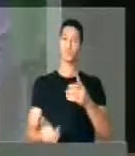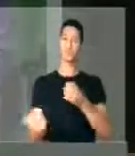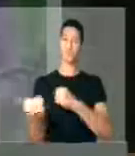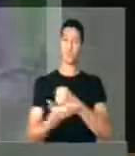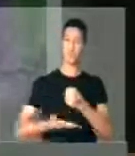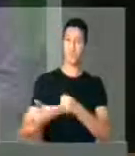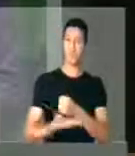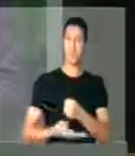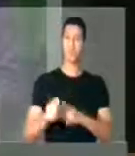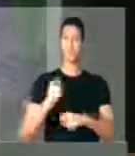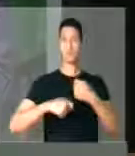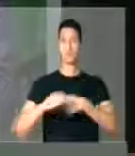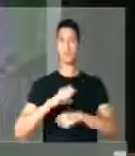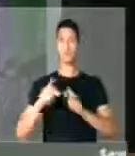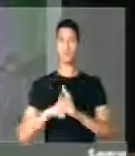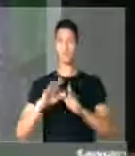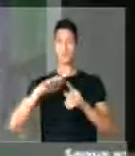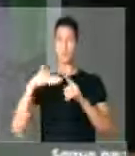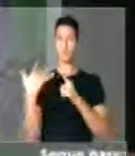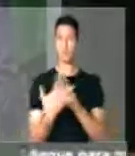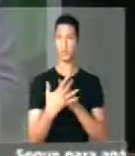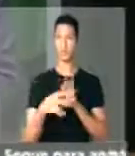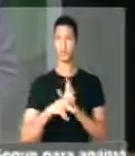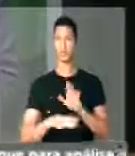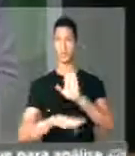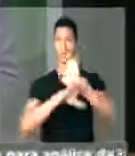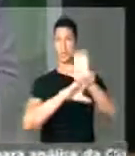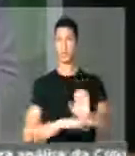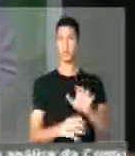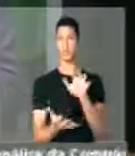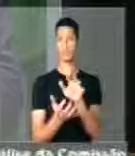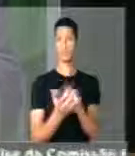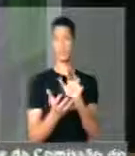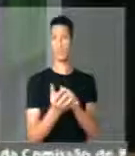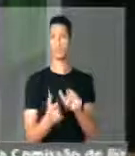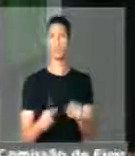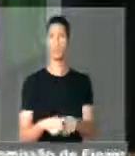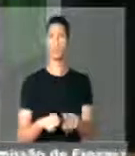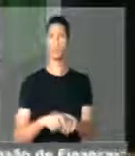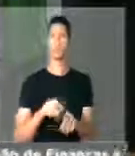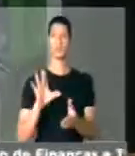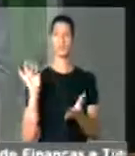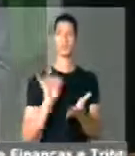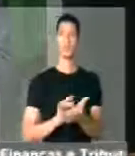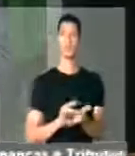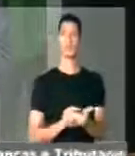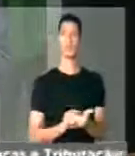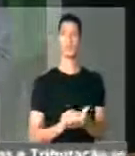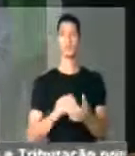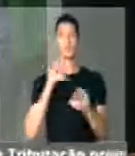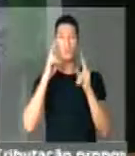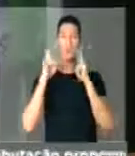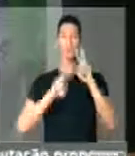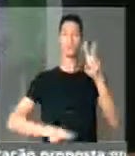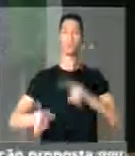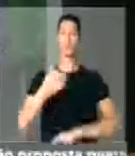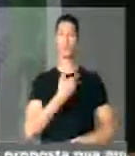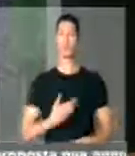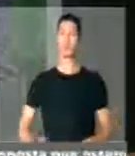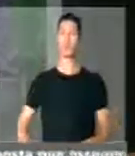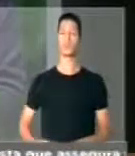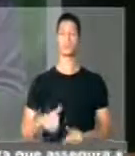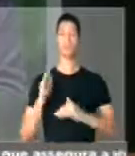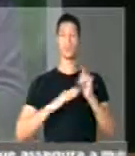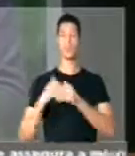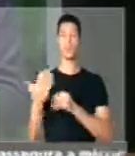base econômica da sociedade do seu estado de Pernambuco, redefinindo um olhar no governo